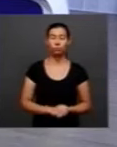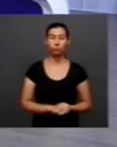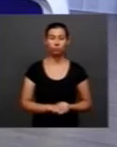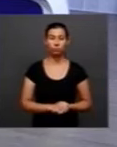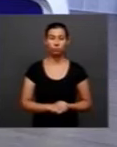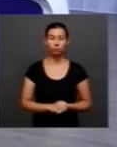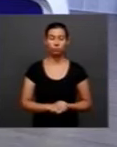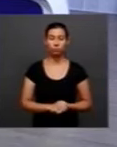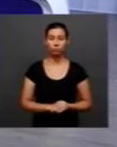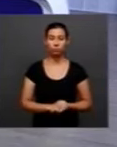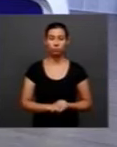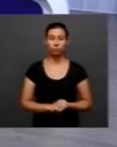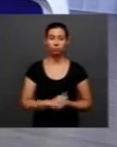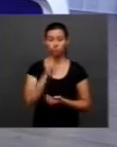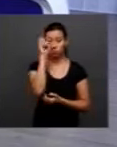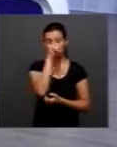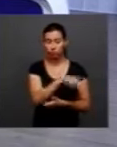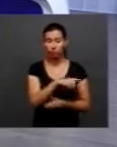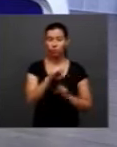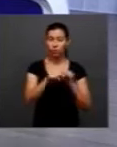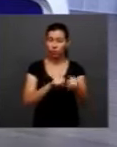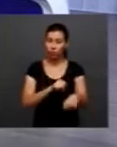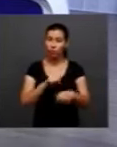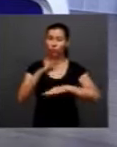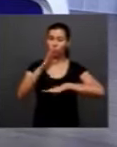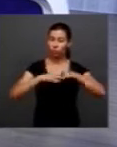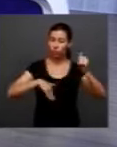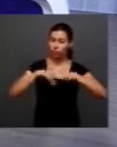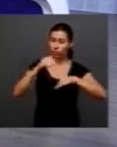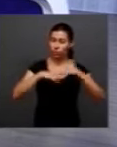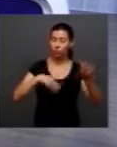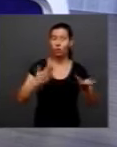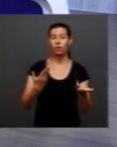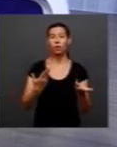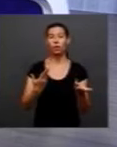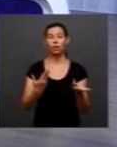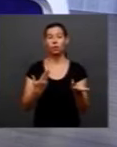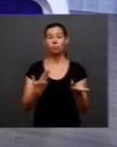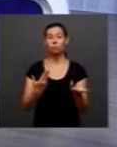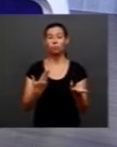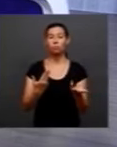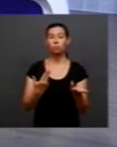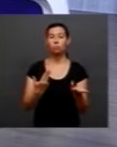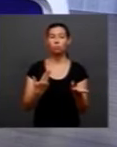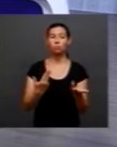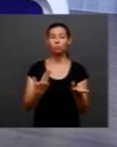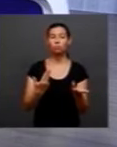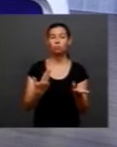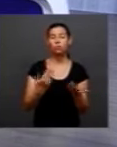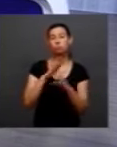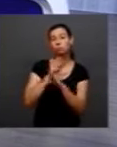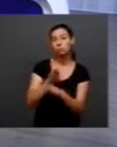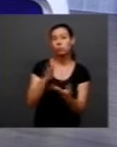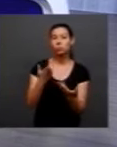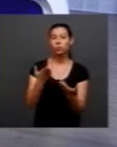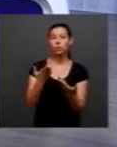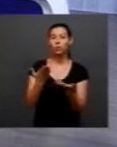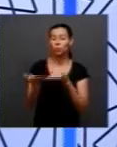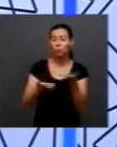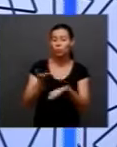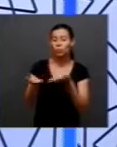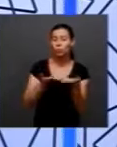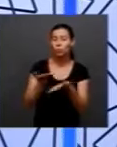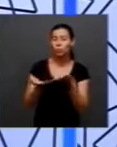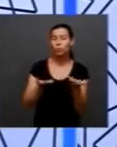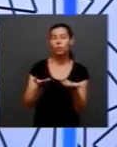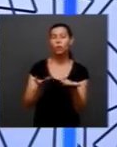desafios para a formação de profissionais para lidar com esse tipo de coisa, como é que você vê isso? Olha, é um